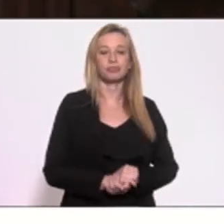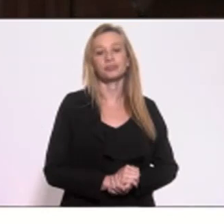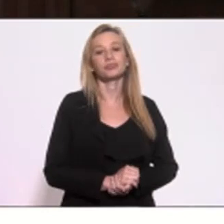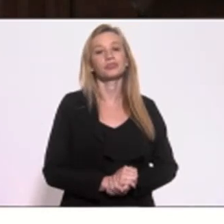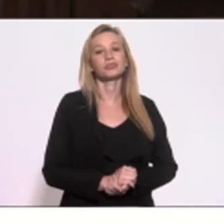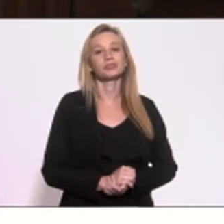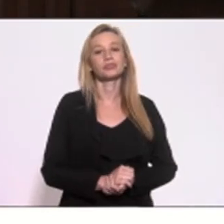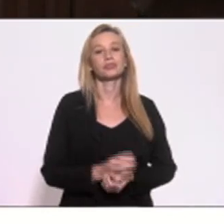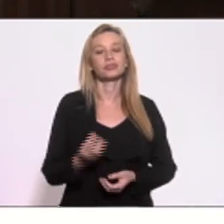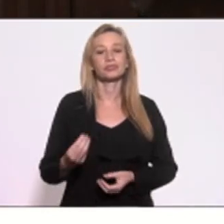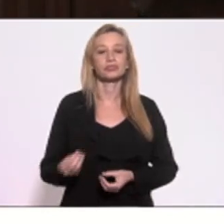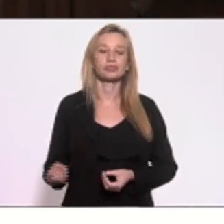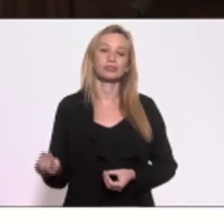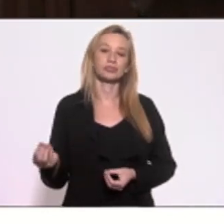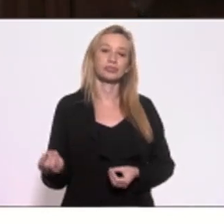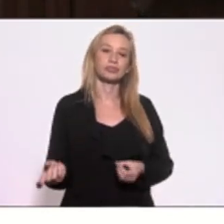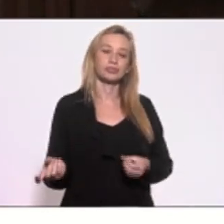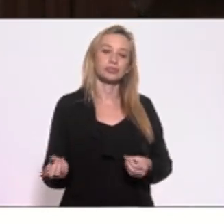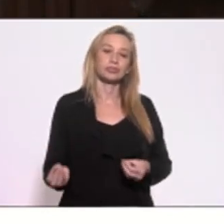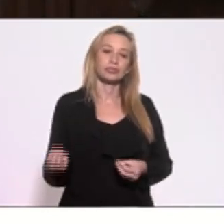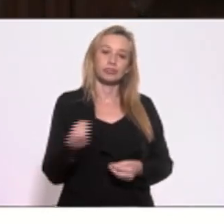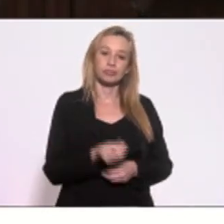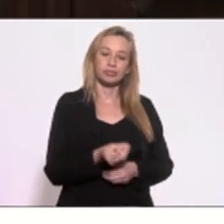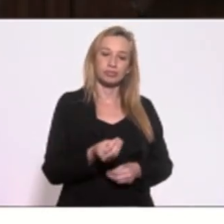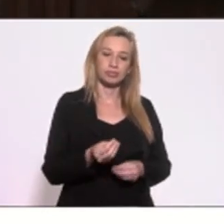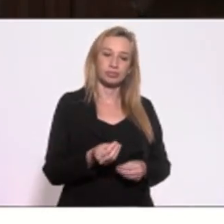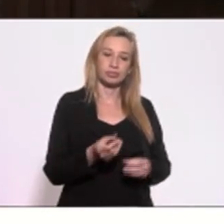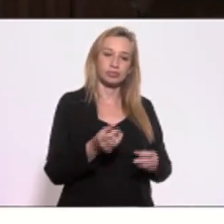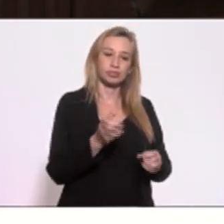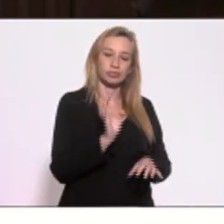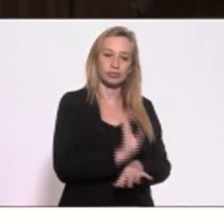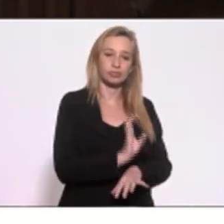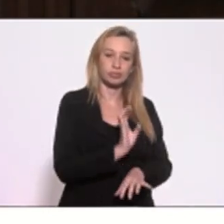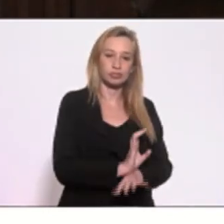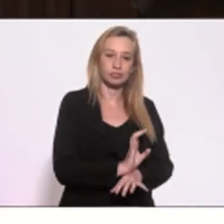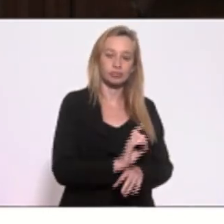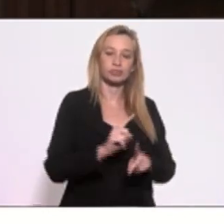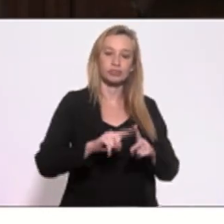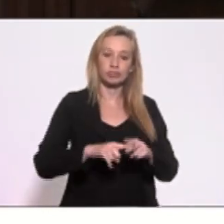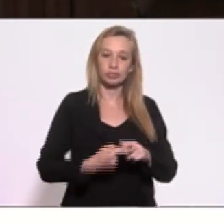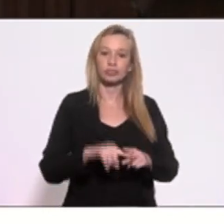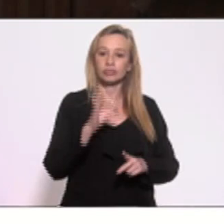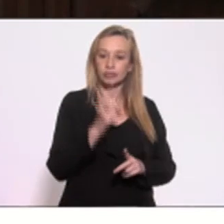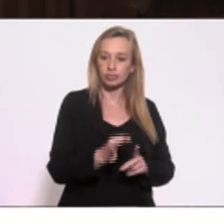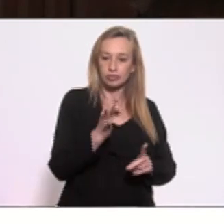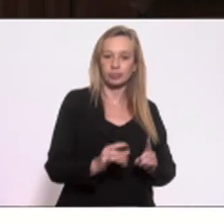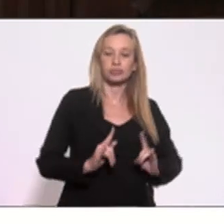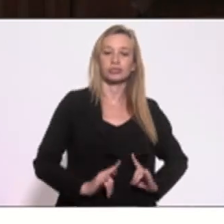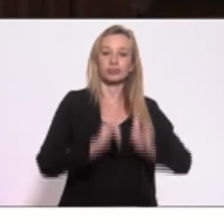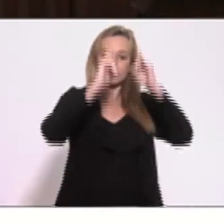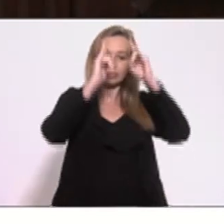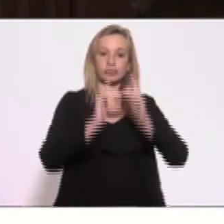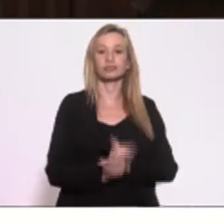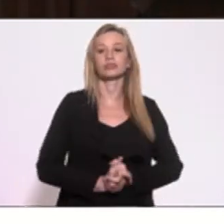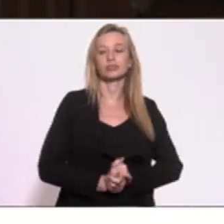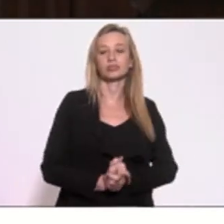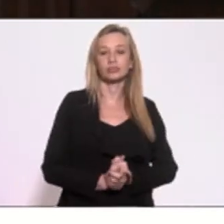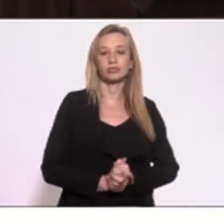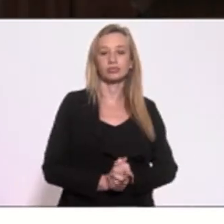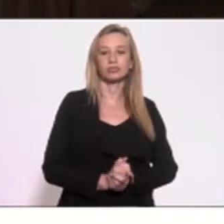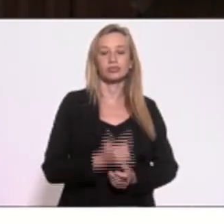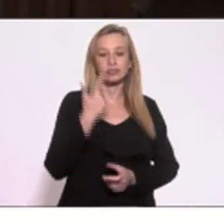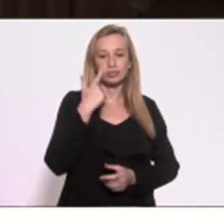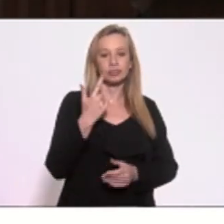ao Estado, a manutenção devida naquele prédio, sob ponto de vista